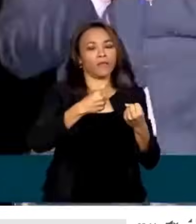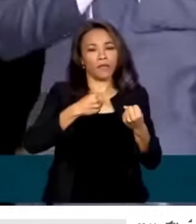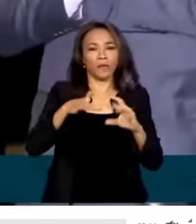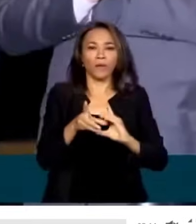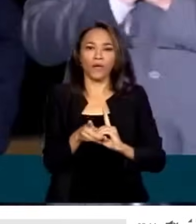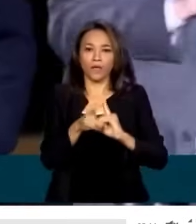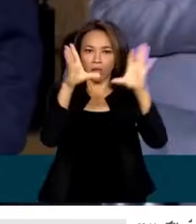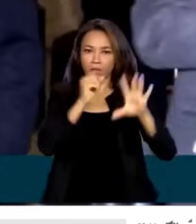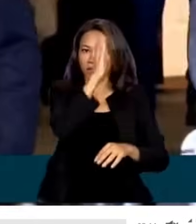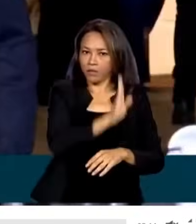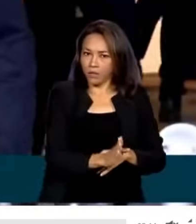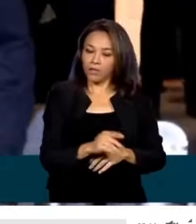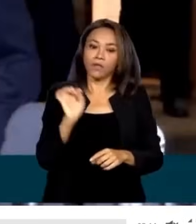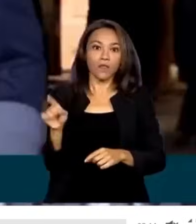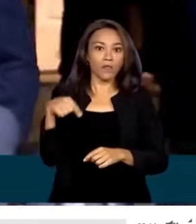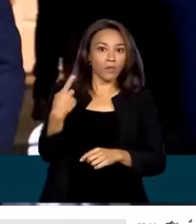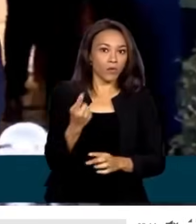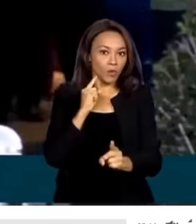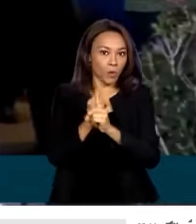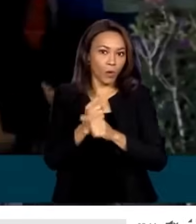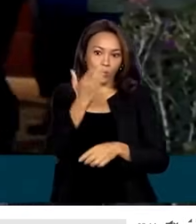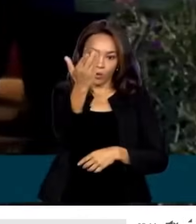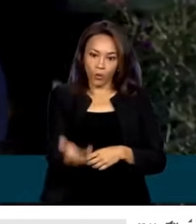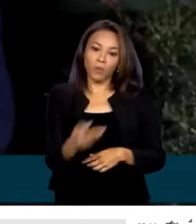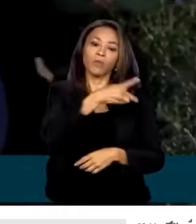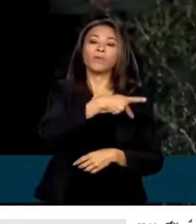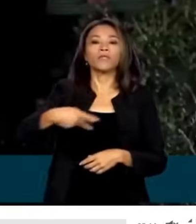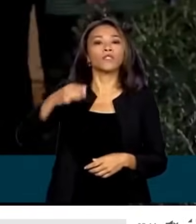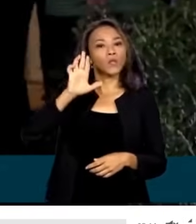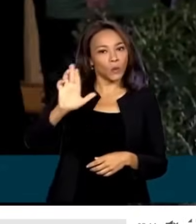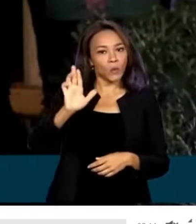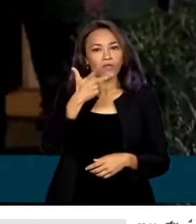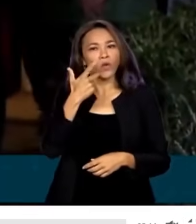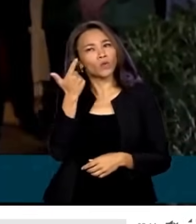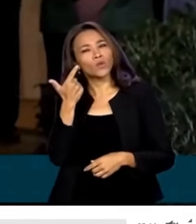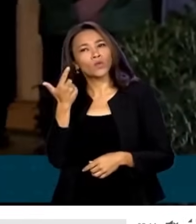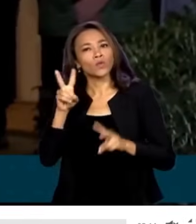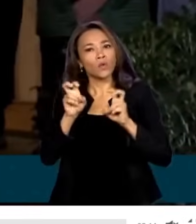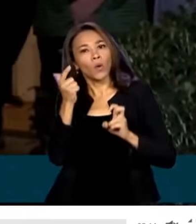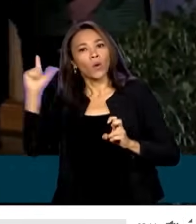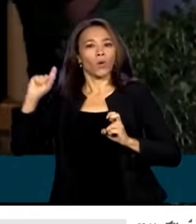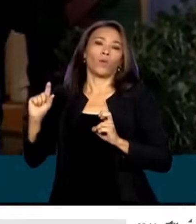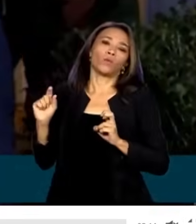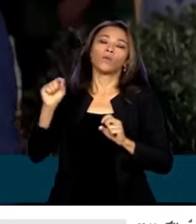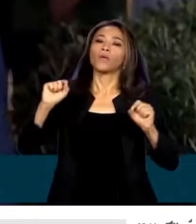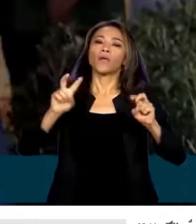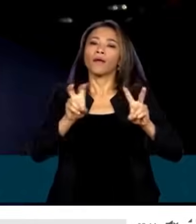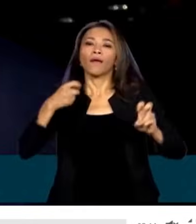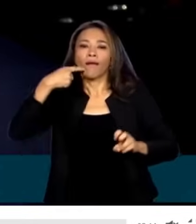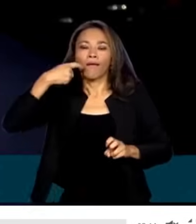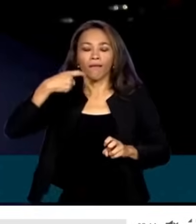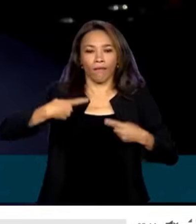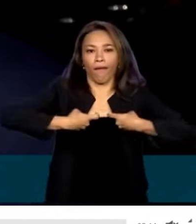trabalho sobre a importância de uma classe média forte e de que os mais ricos pagam impostos